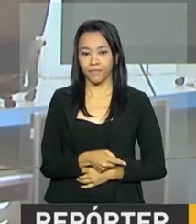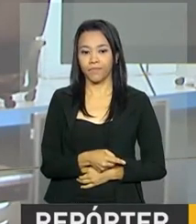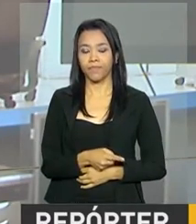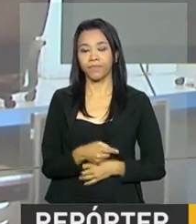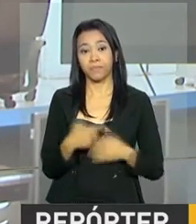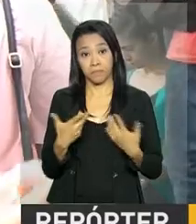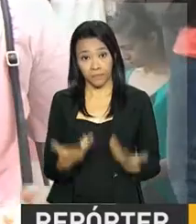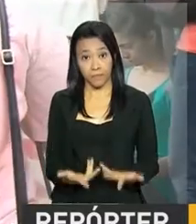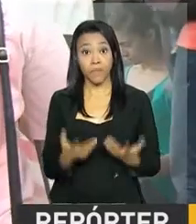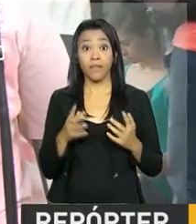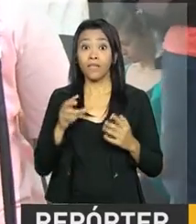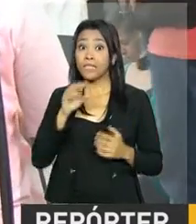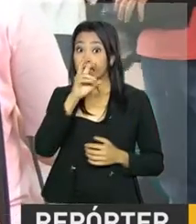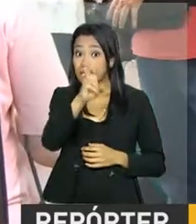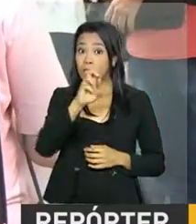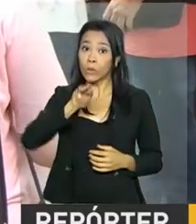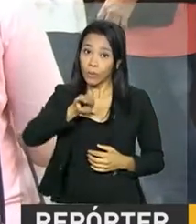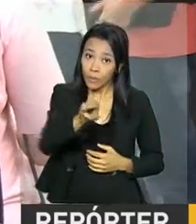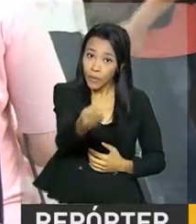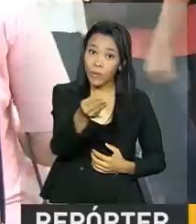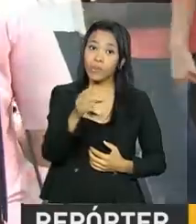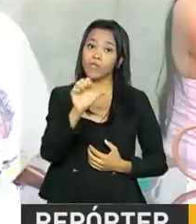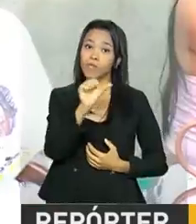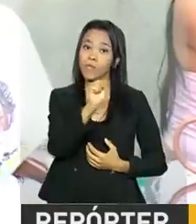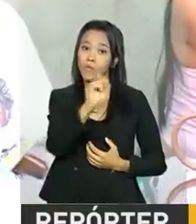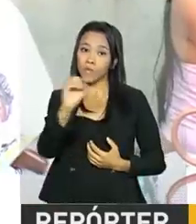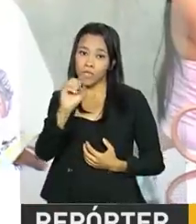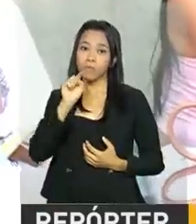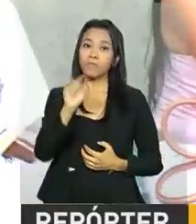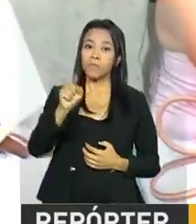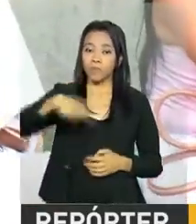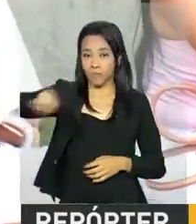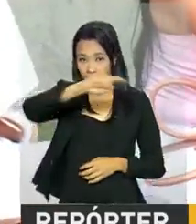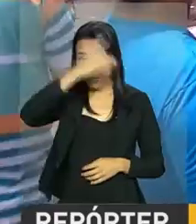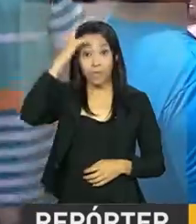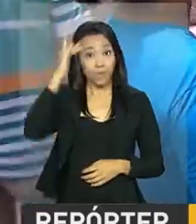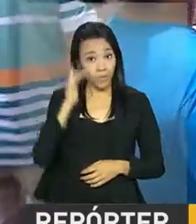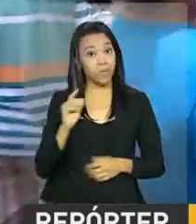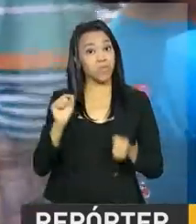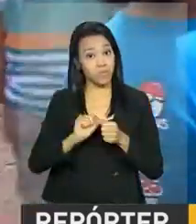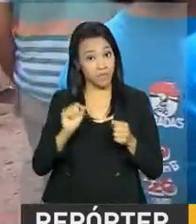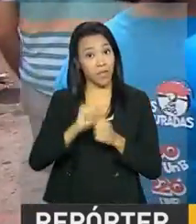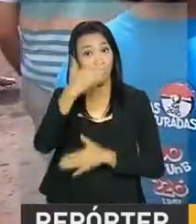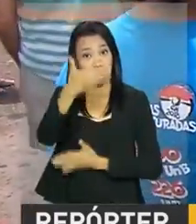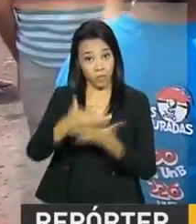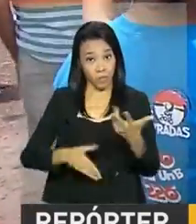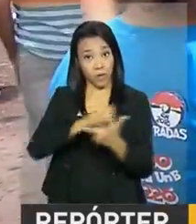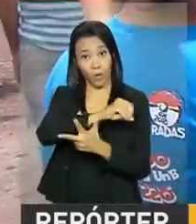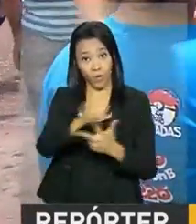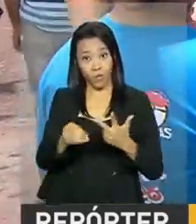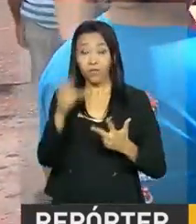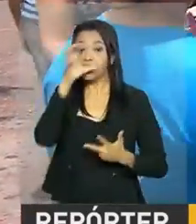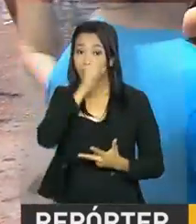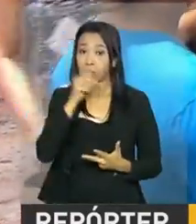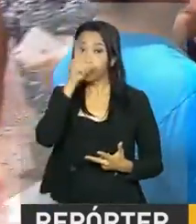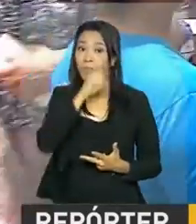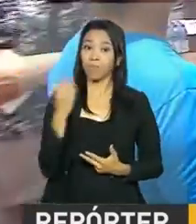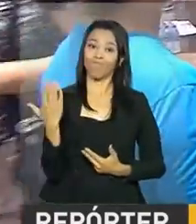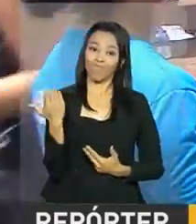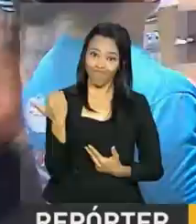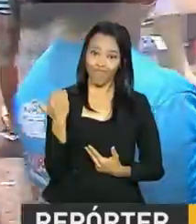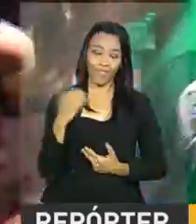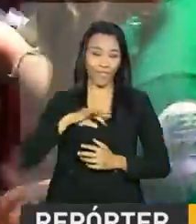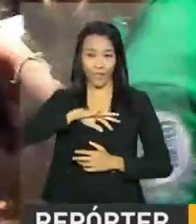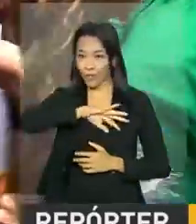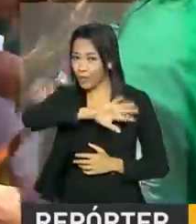inep.gov.br. Ao todo, 5 milhões e 800 mil pessoas fizeram as provas no fim de semana. E todos os